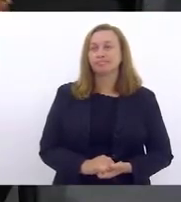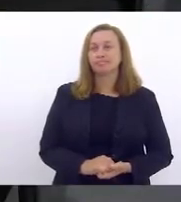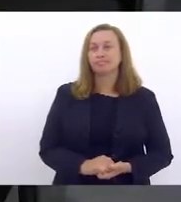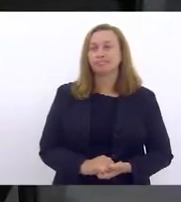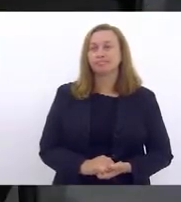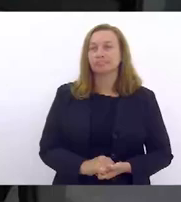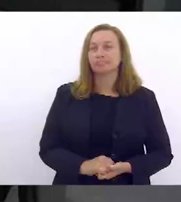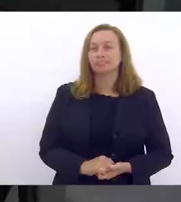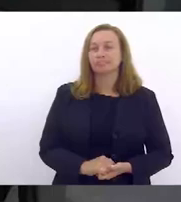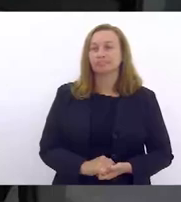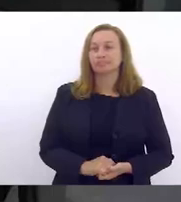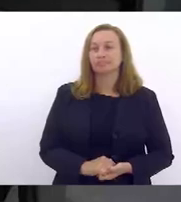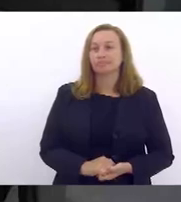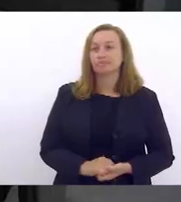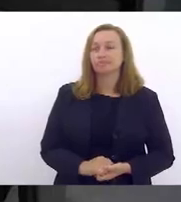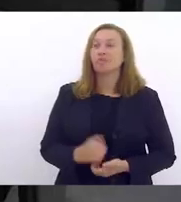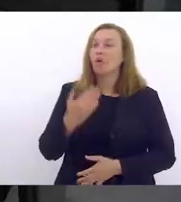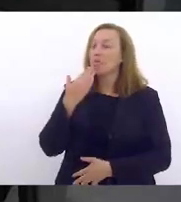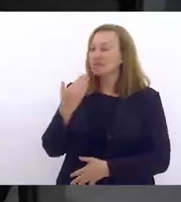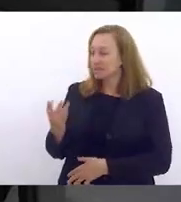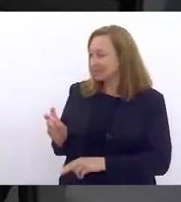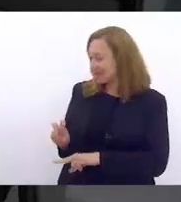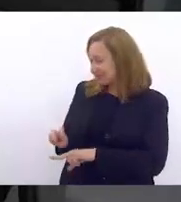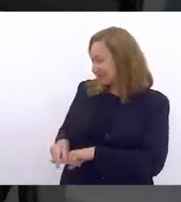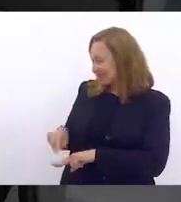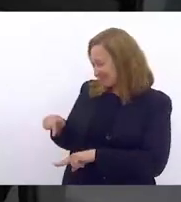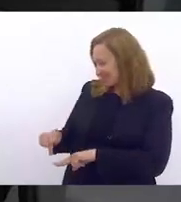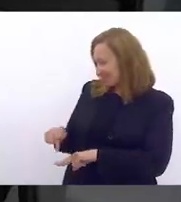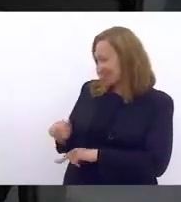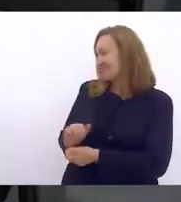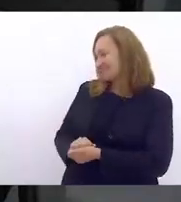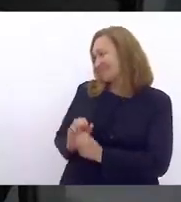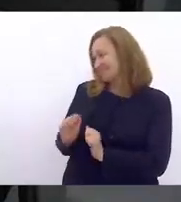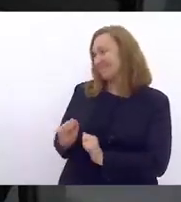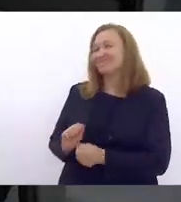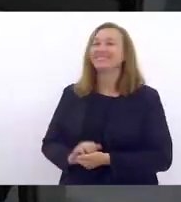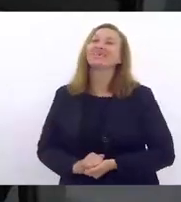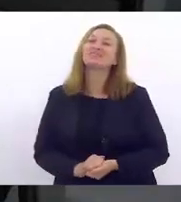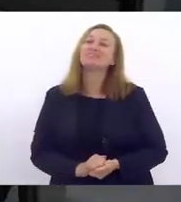Morgana, eu vou pedir para você sentar aqui. Tá.